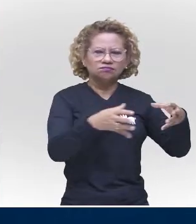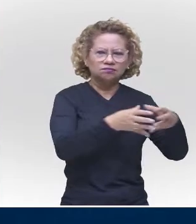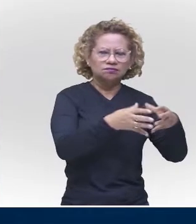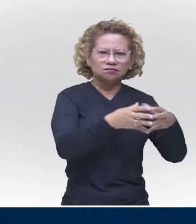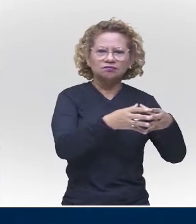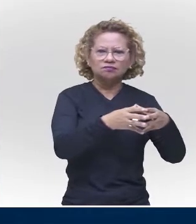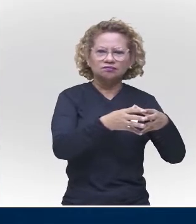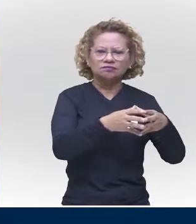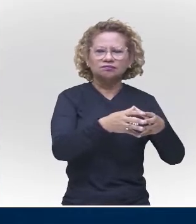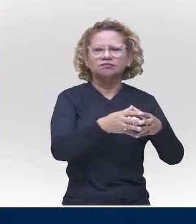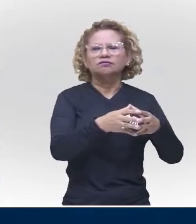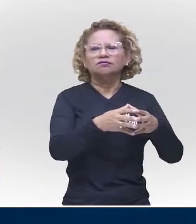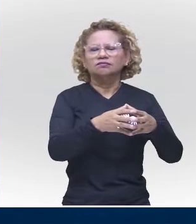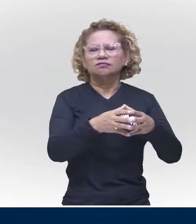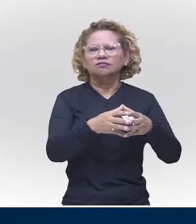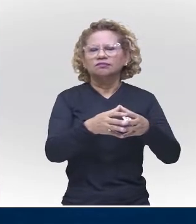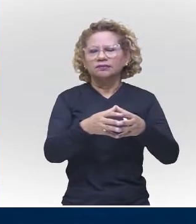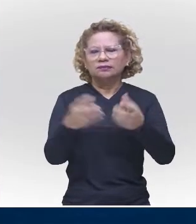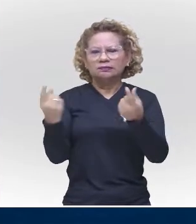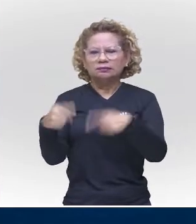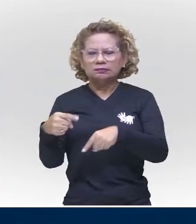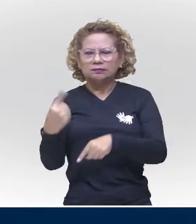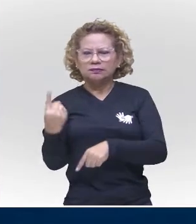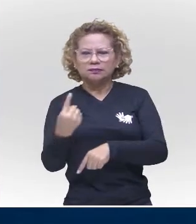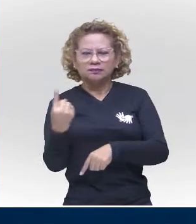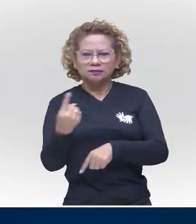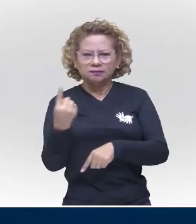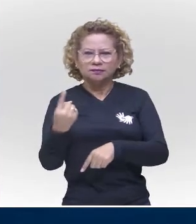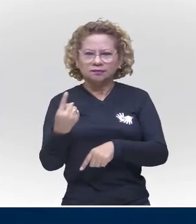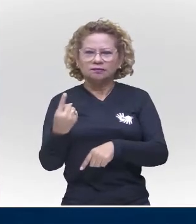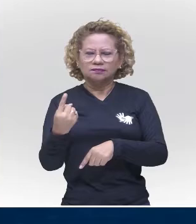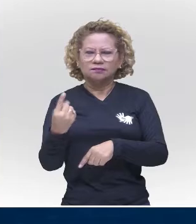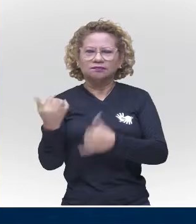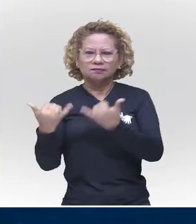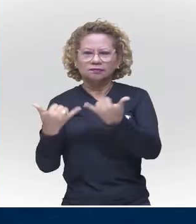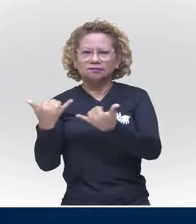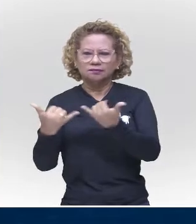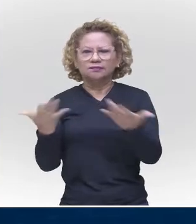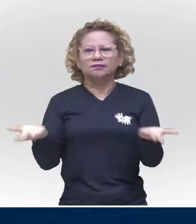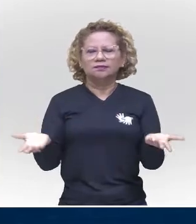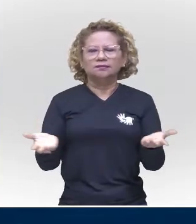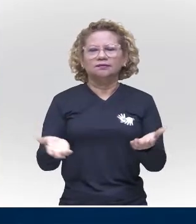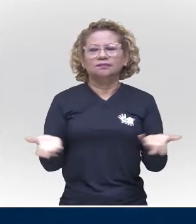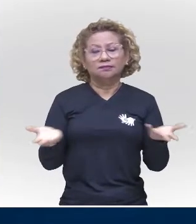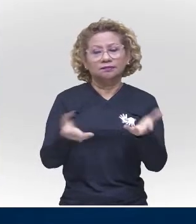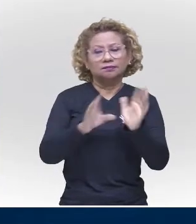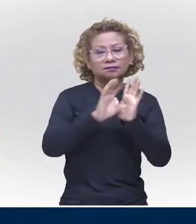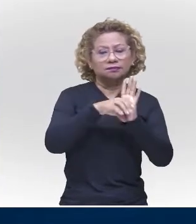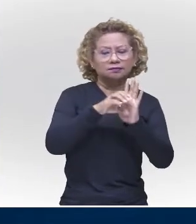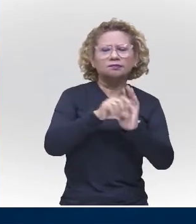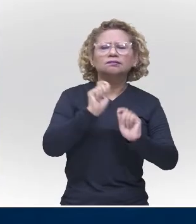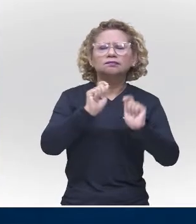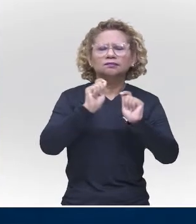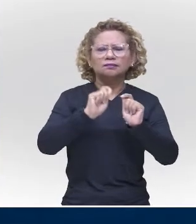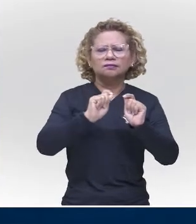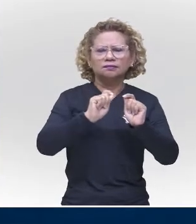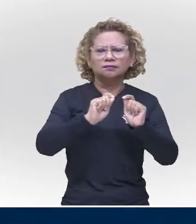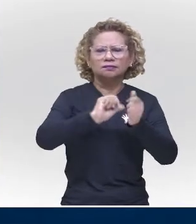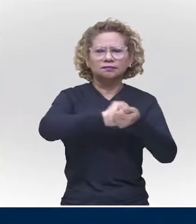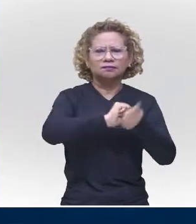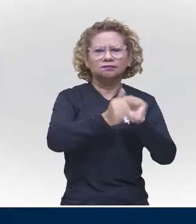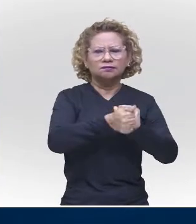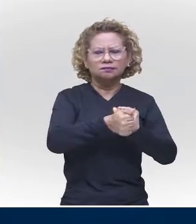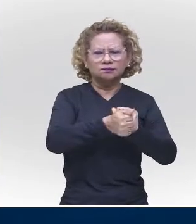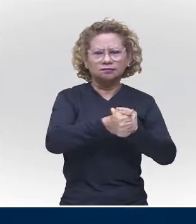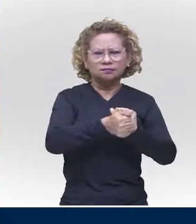nesta aula, tá bom? E a gente vai iniciar aprendendo um pouquinho sobre o conceito de esporte. O que seria o esporte?